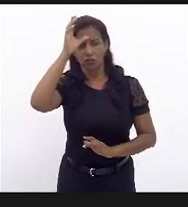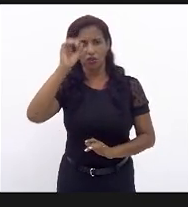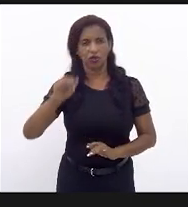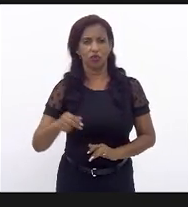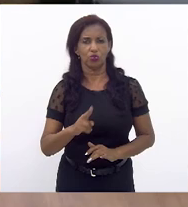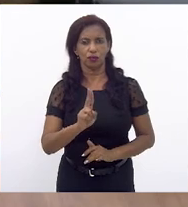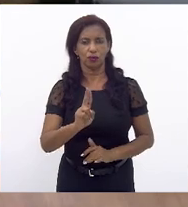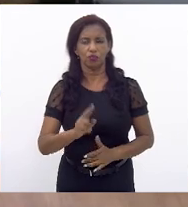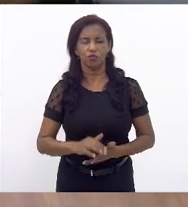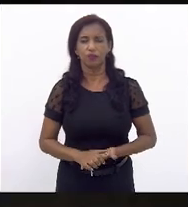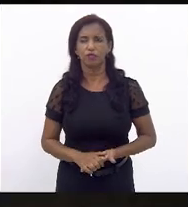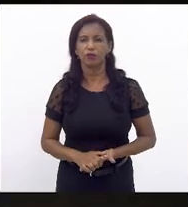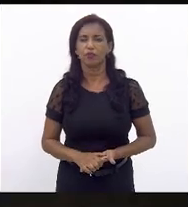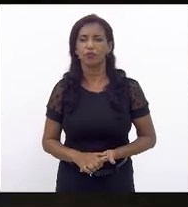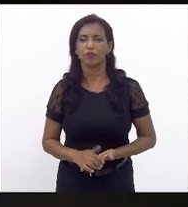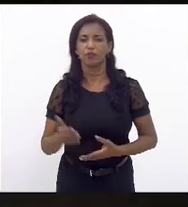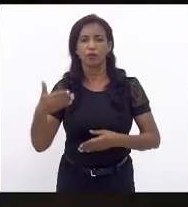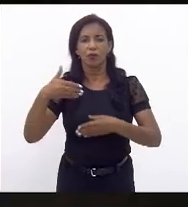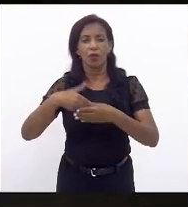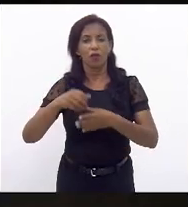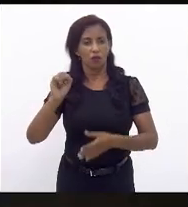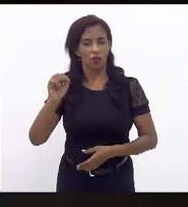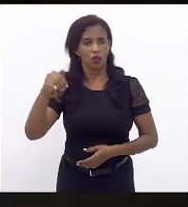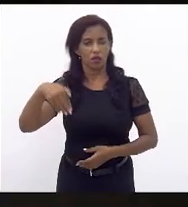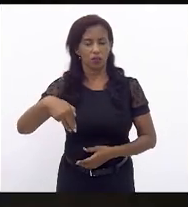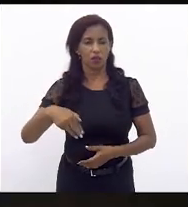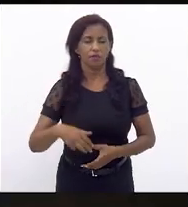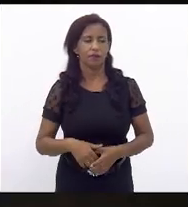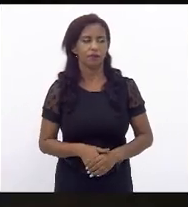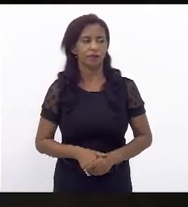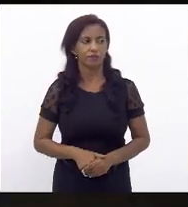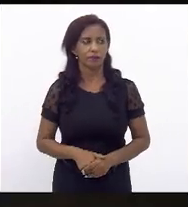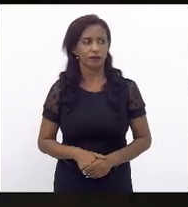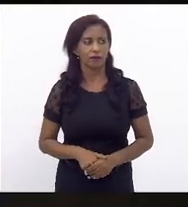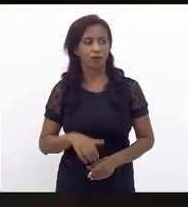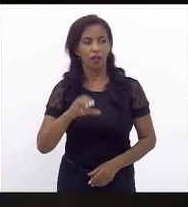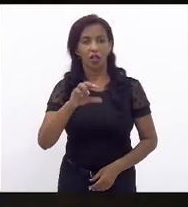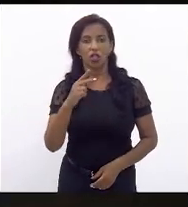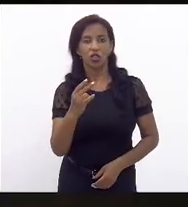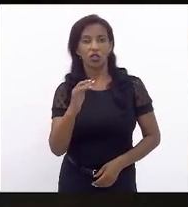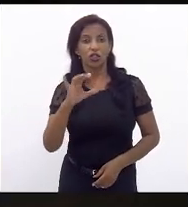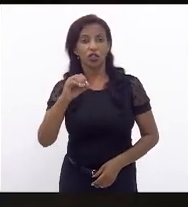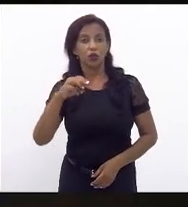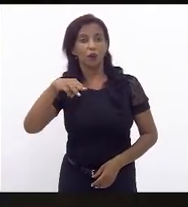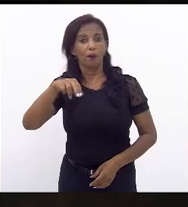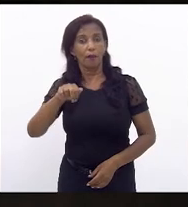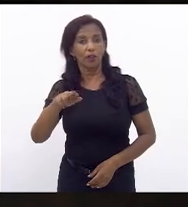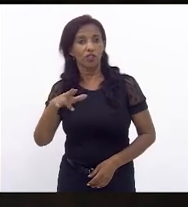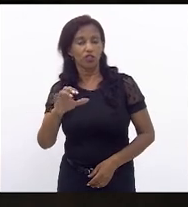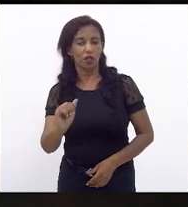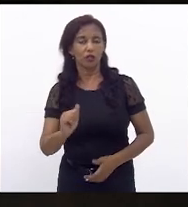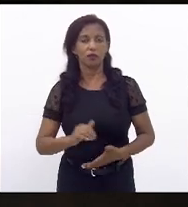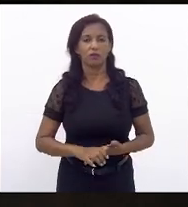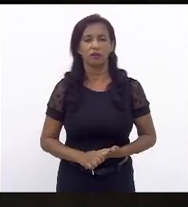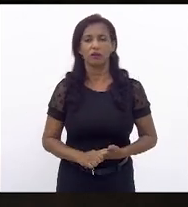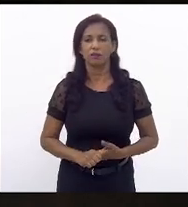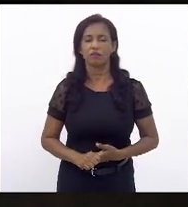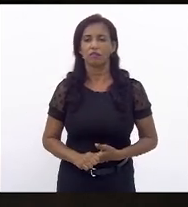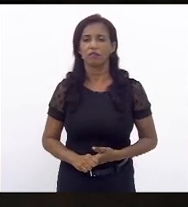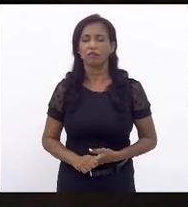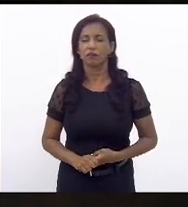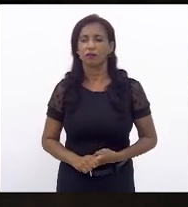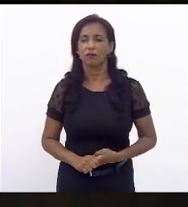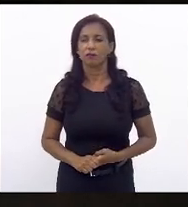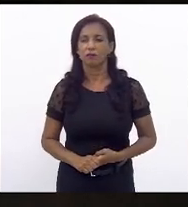todos. Deputado Carlos Macedo vota sim. Deputado Chico Machado. Deputado Chico